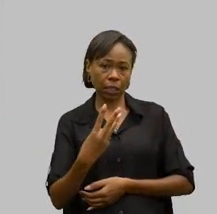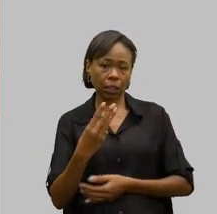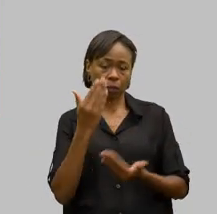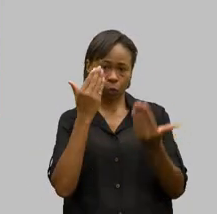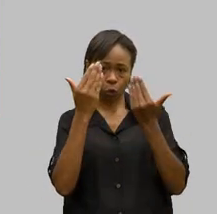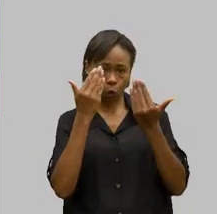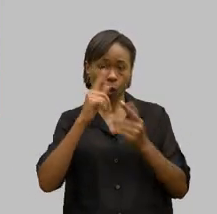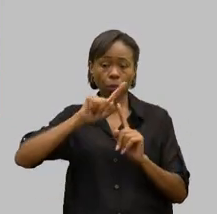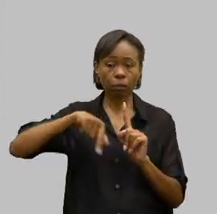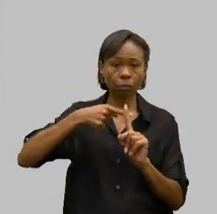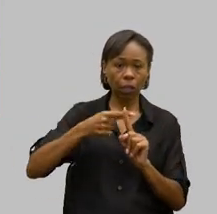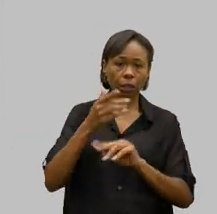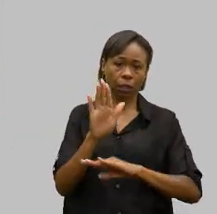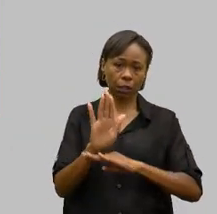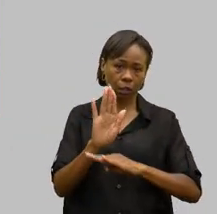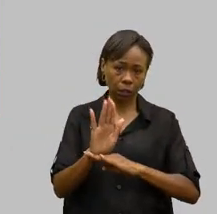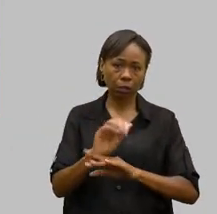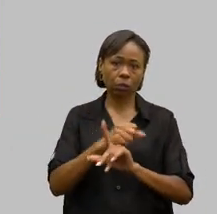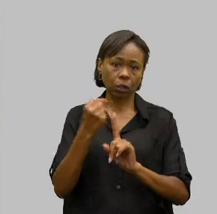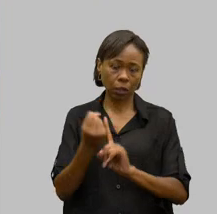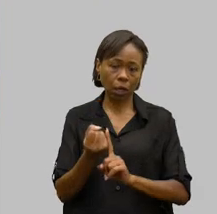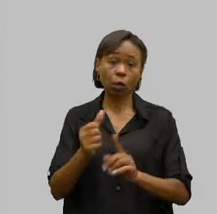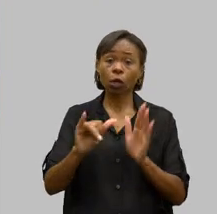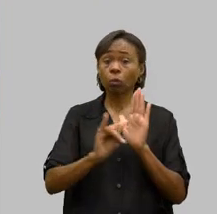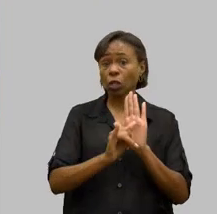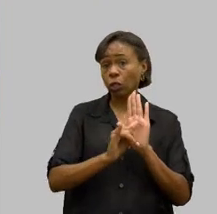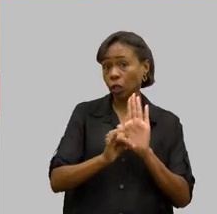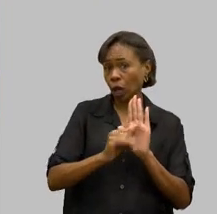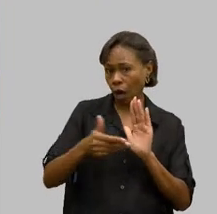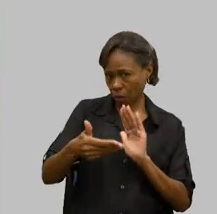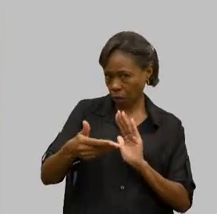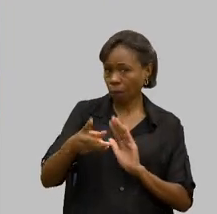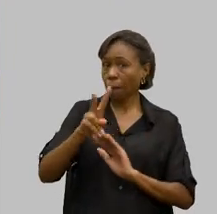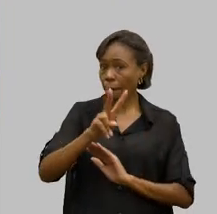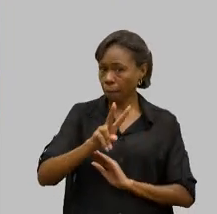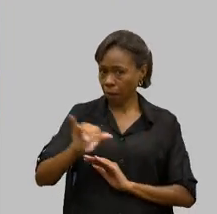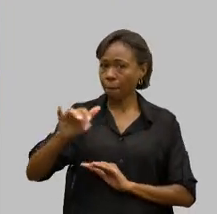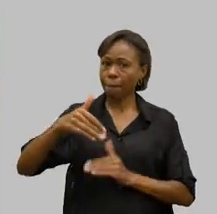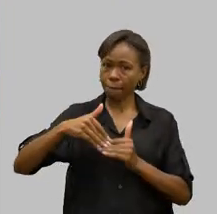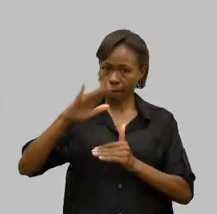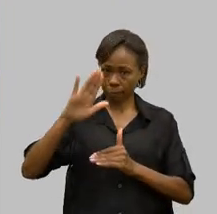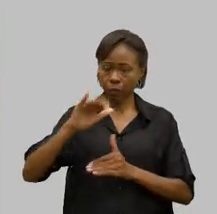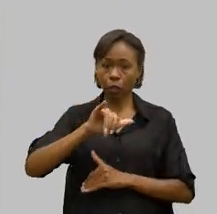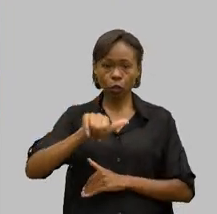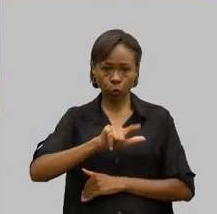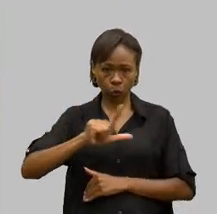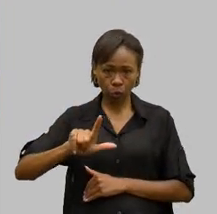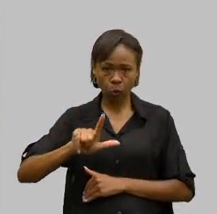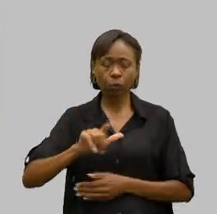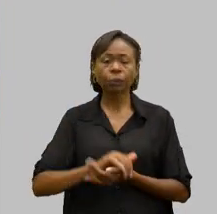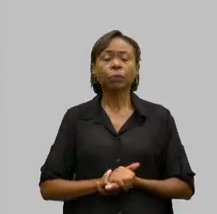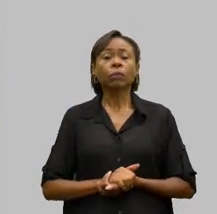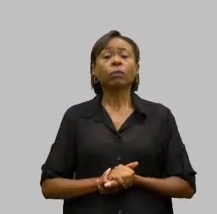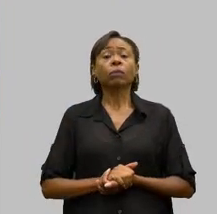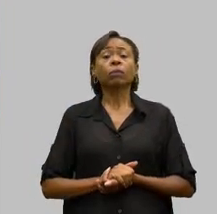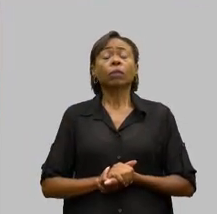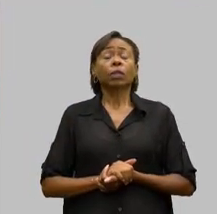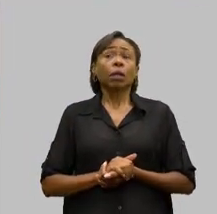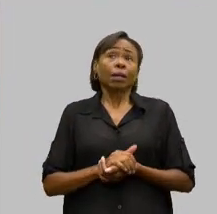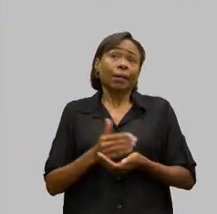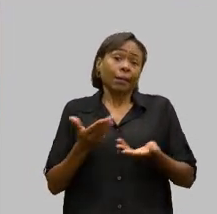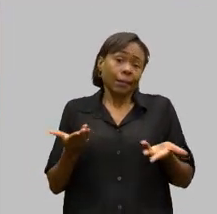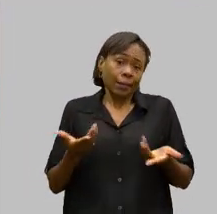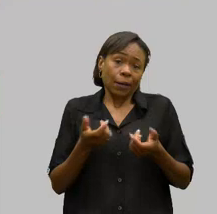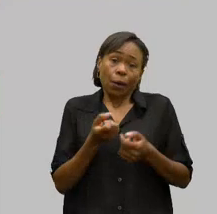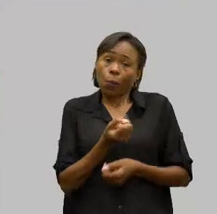previsão para o próximo edital ainda saiu os demais. Então, é julho e julho. Quanto à ampliação, eu não posso te garantir